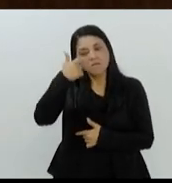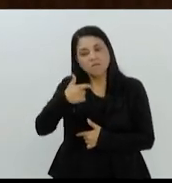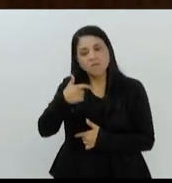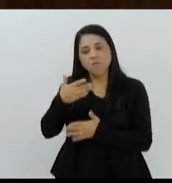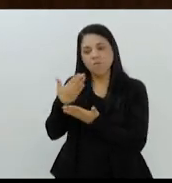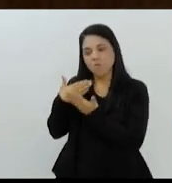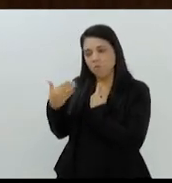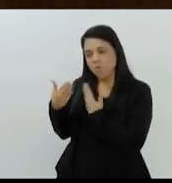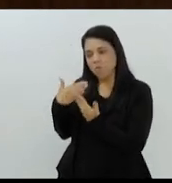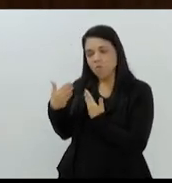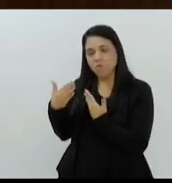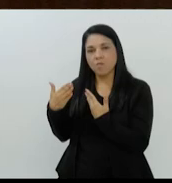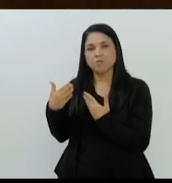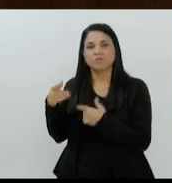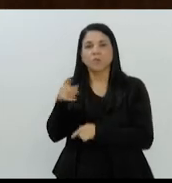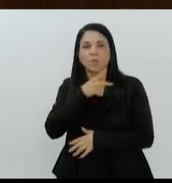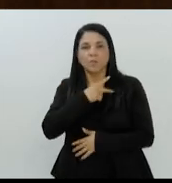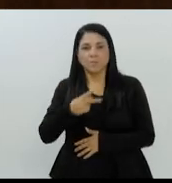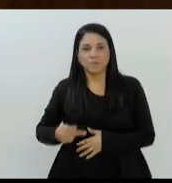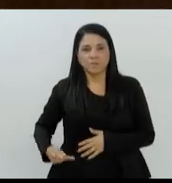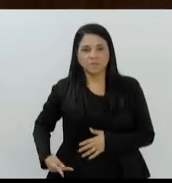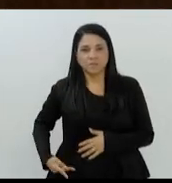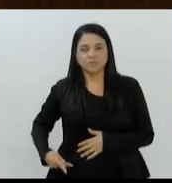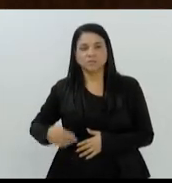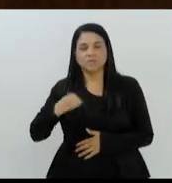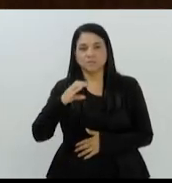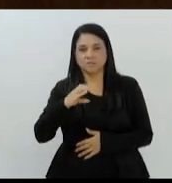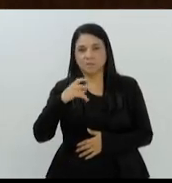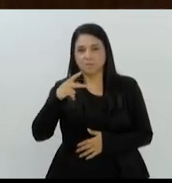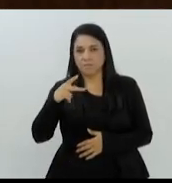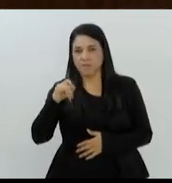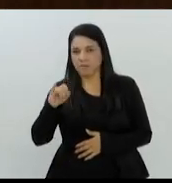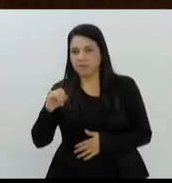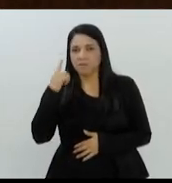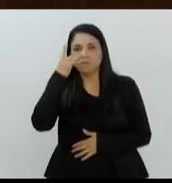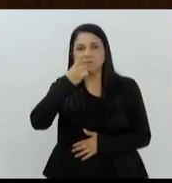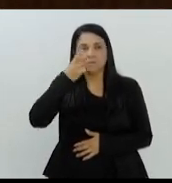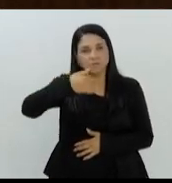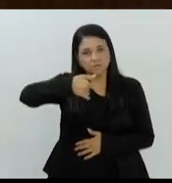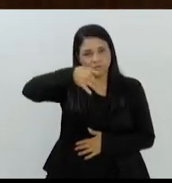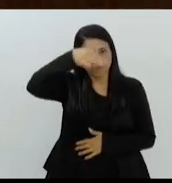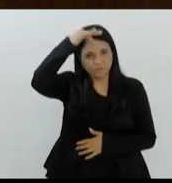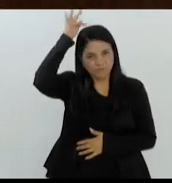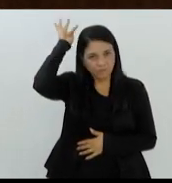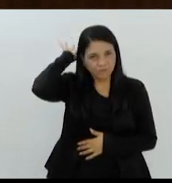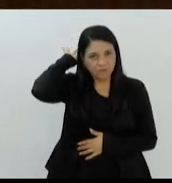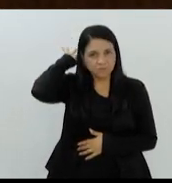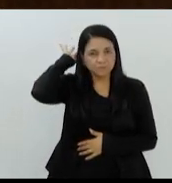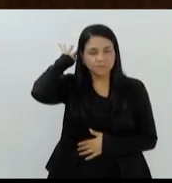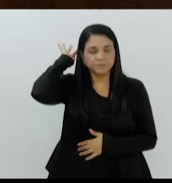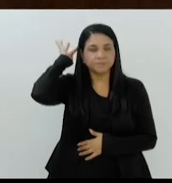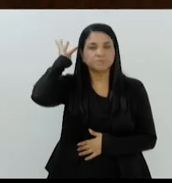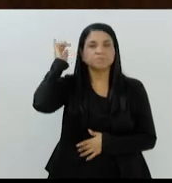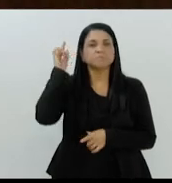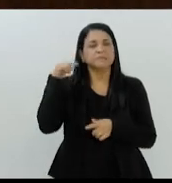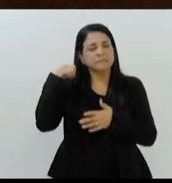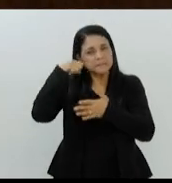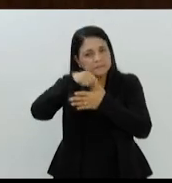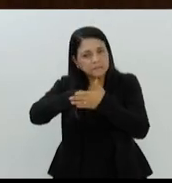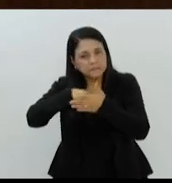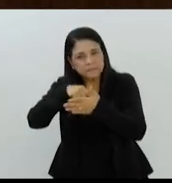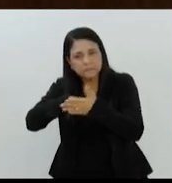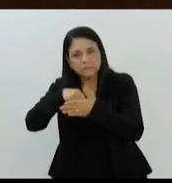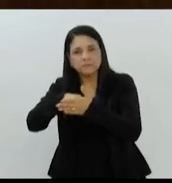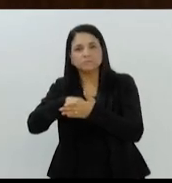conversando com o nosso presidente da CPI, né, o deputado Fred, que muito também lutou.